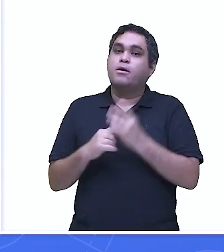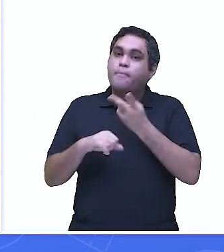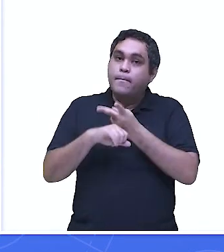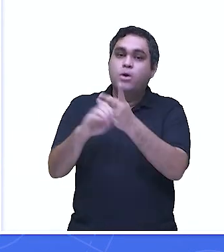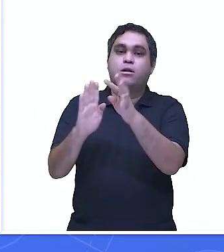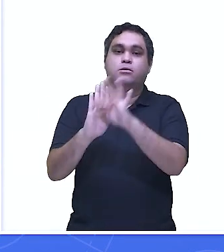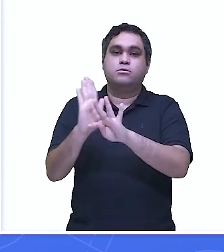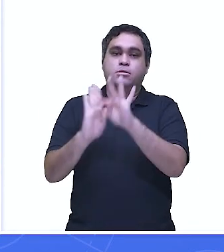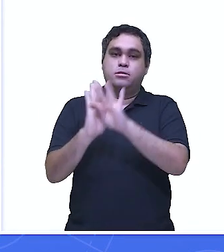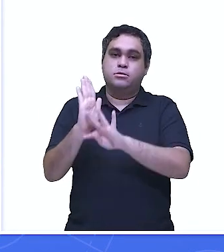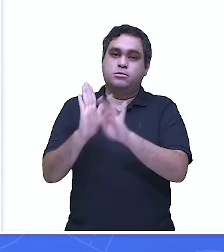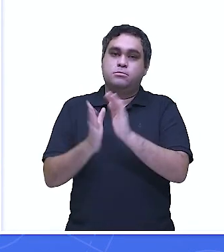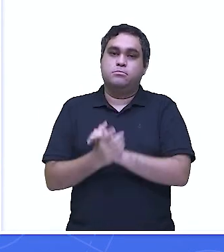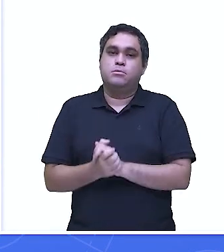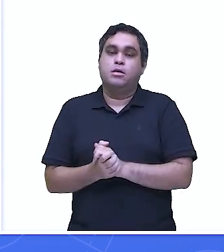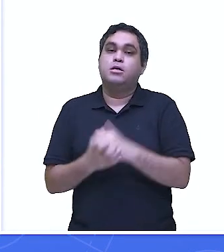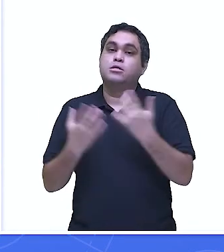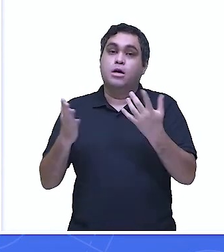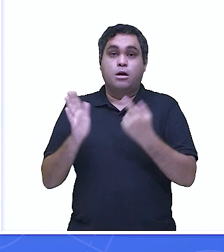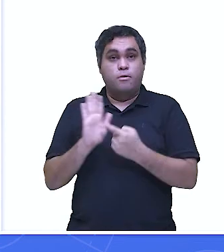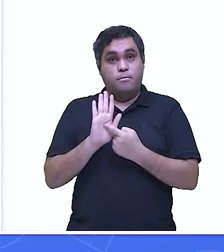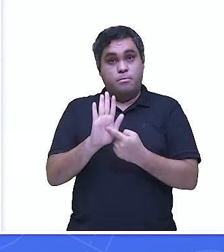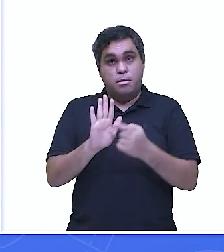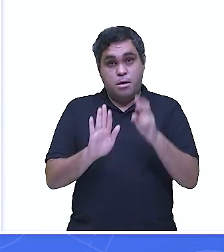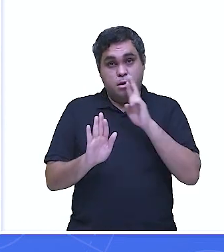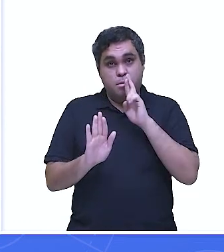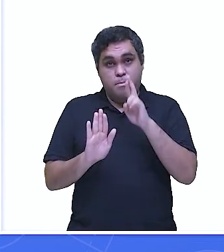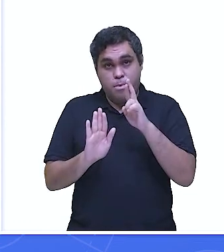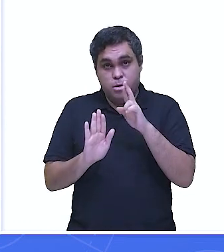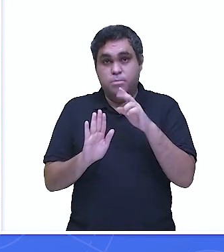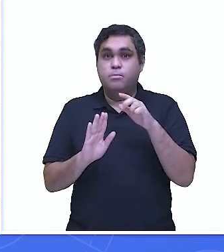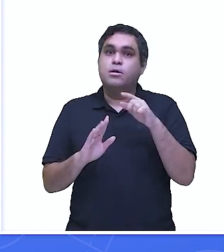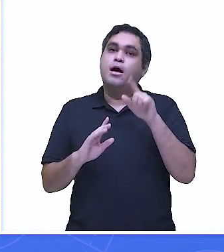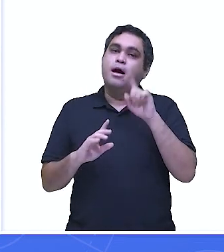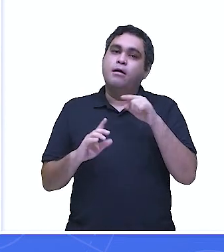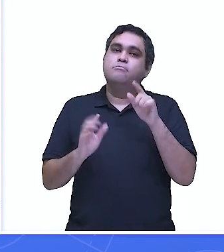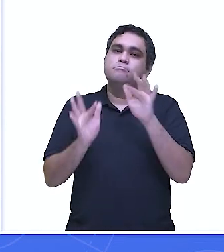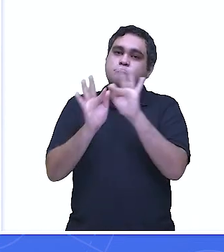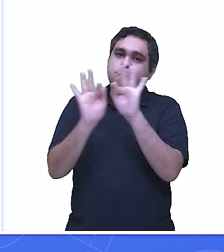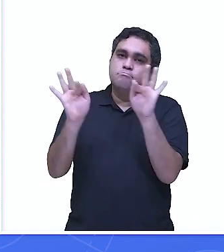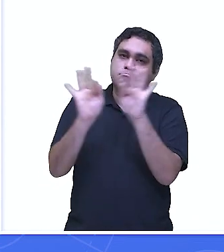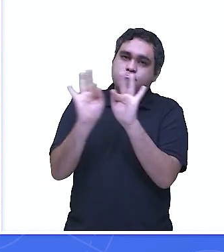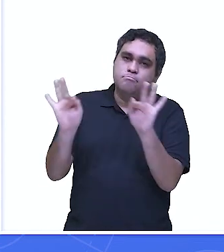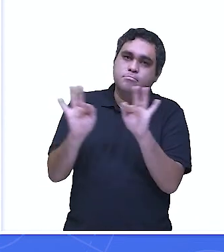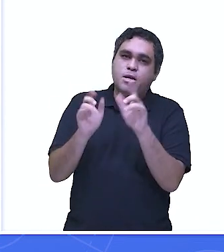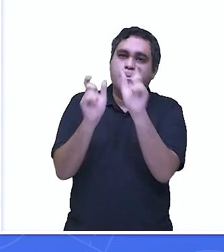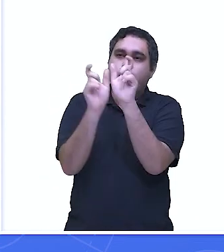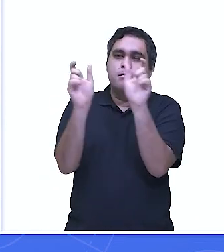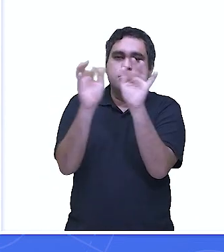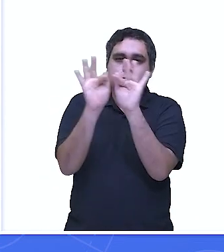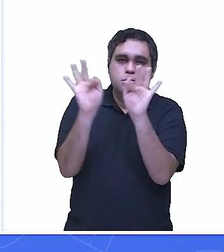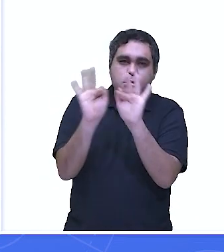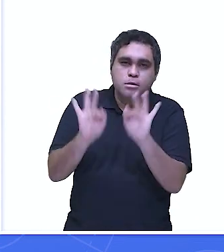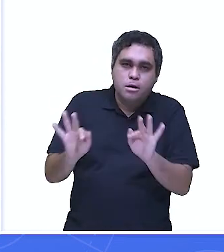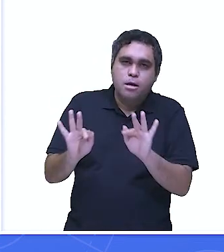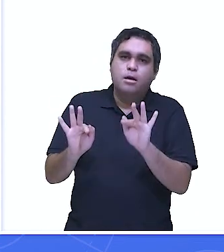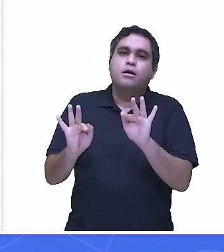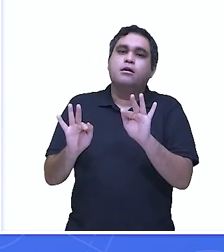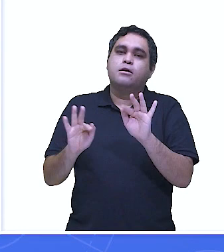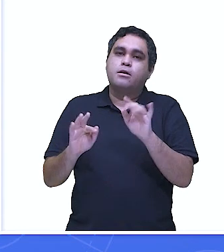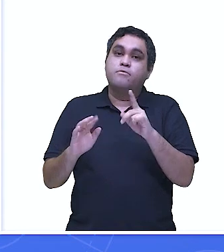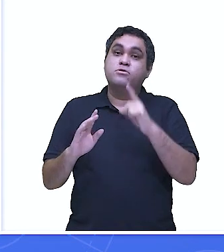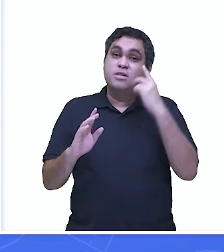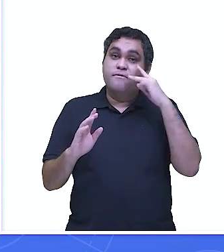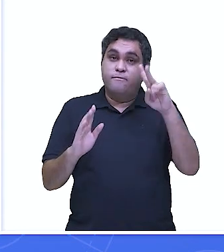vou mostrar para vocês aqui a resposta, mas esse é o caminho, gente. Você vai destacando tudo que você vê